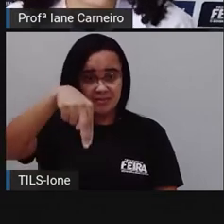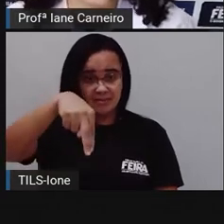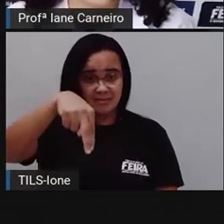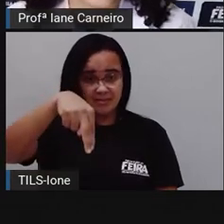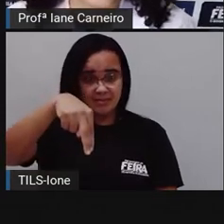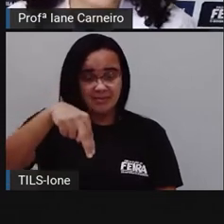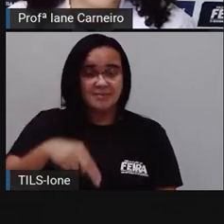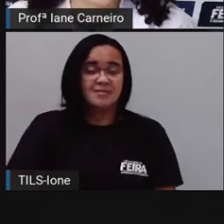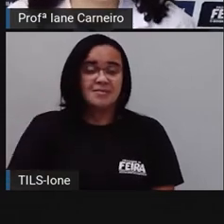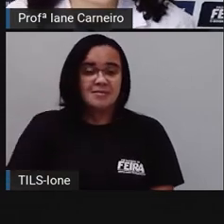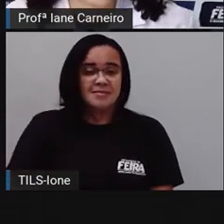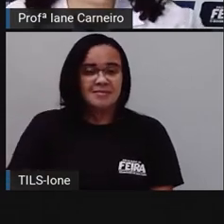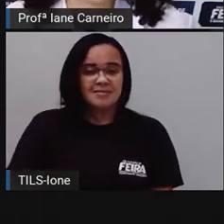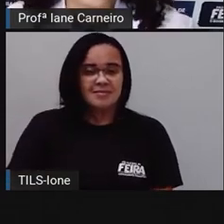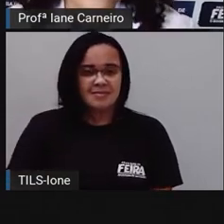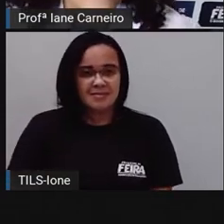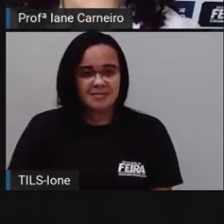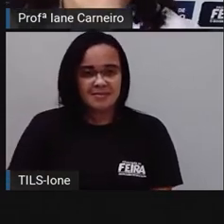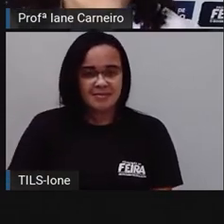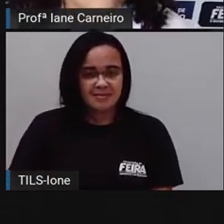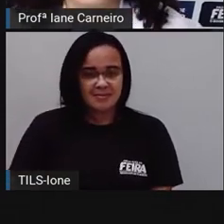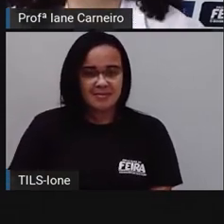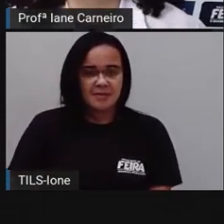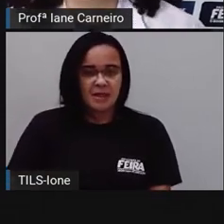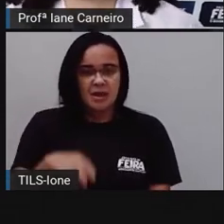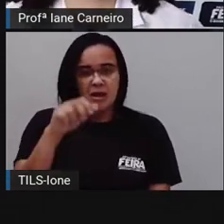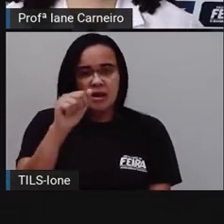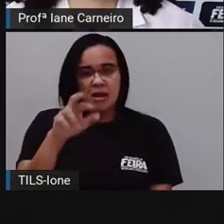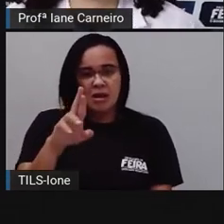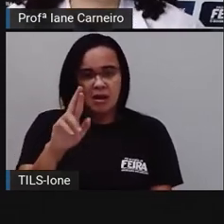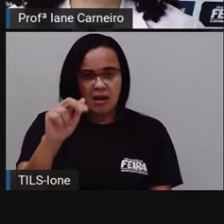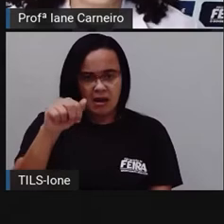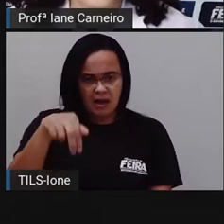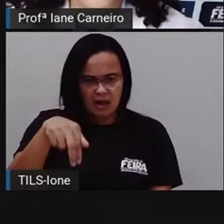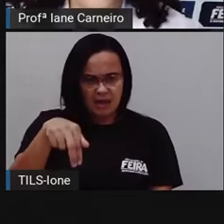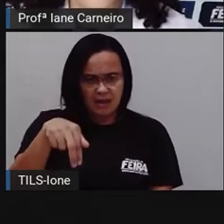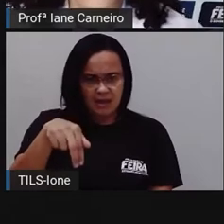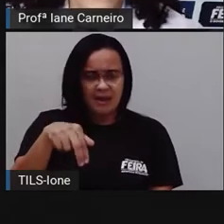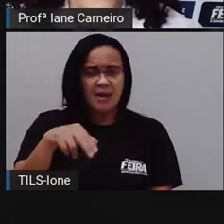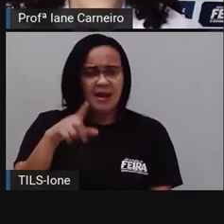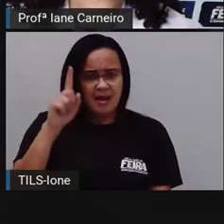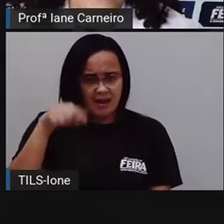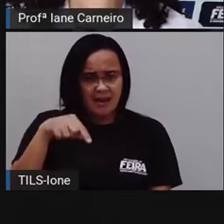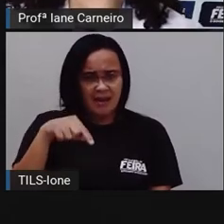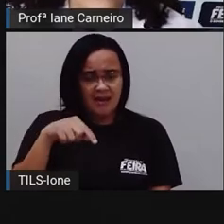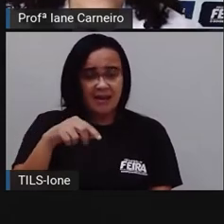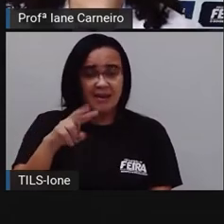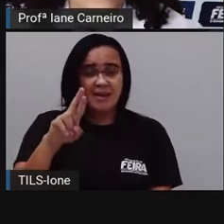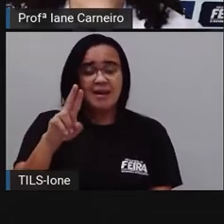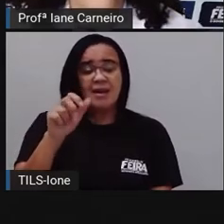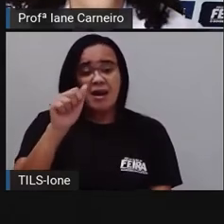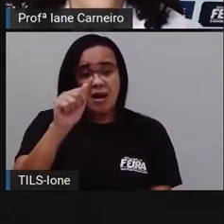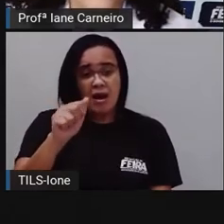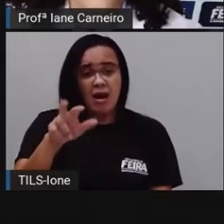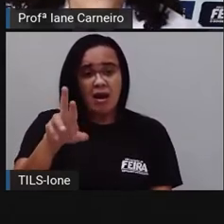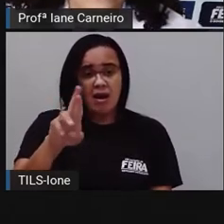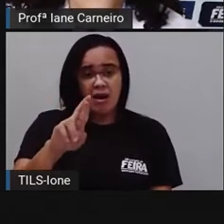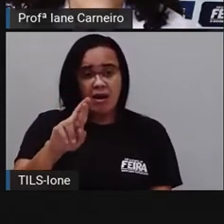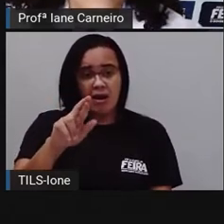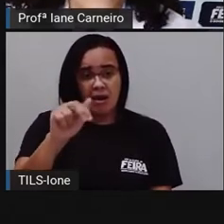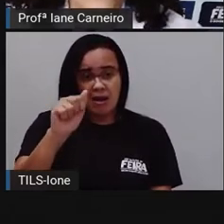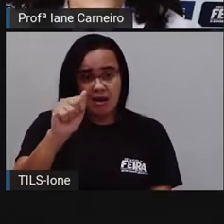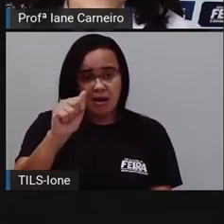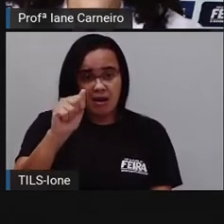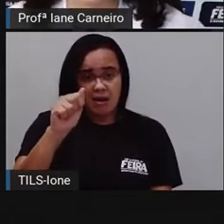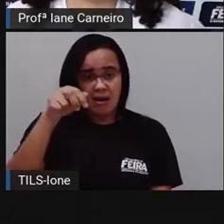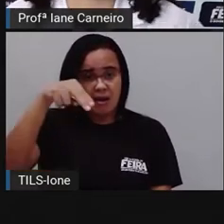Se eu colocar aqui, ó, não é arranha, não? Não. Toda vez que tiver, ó, a vogal A com outra vogal